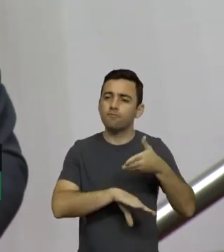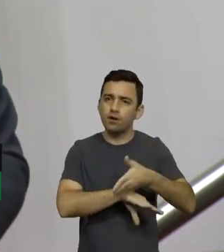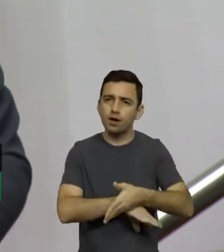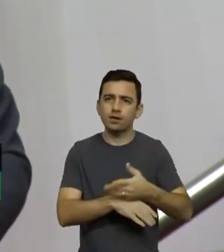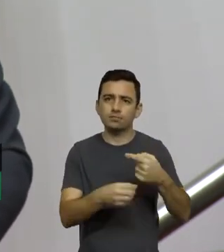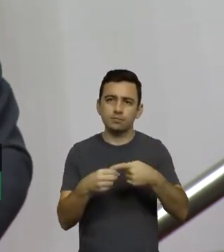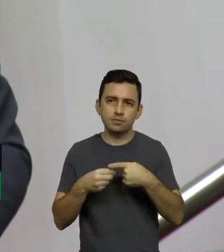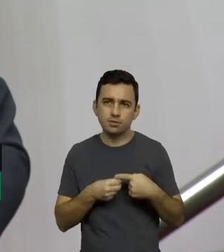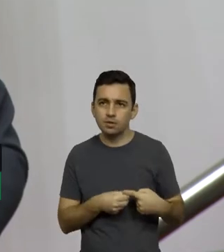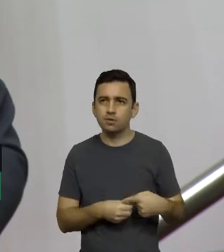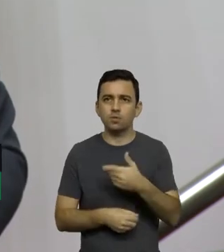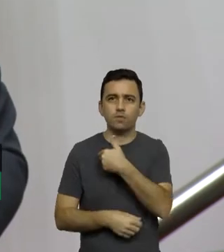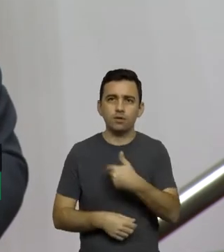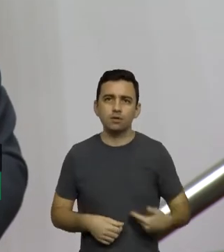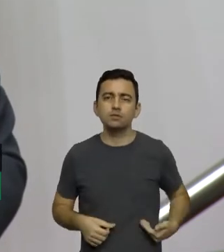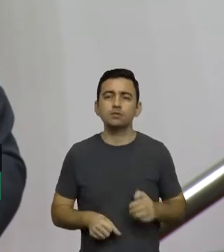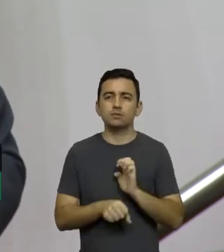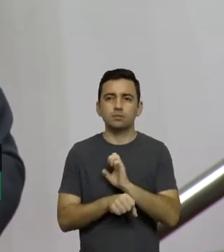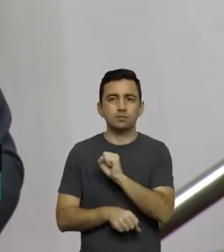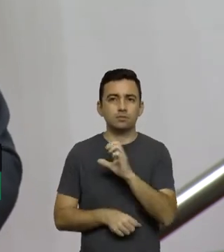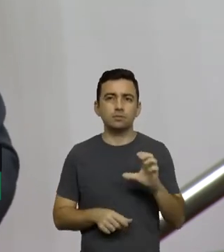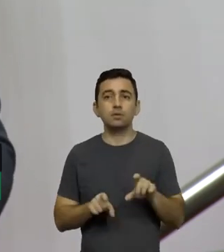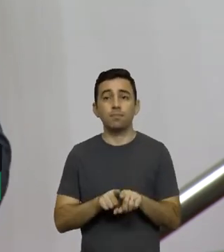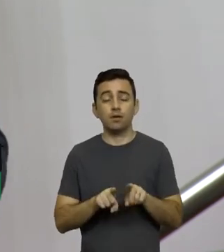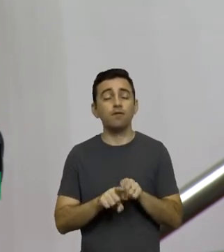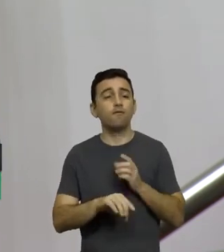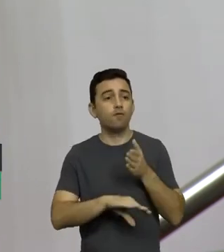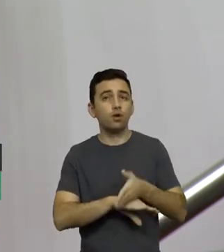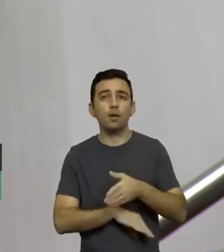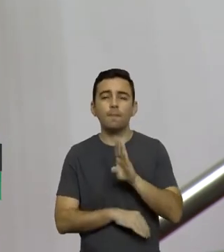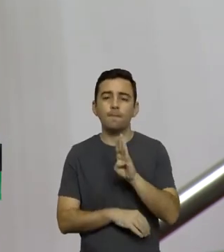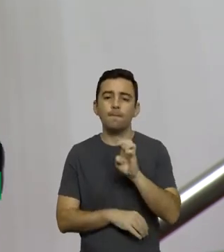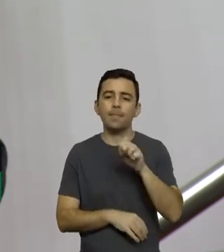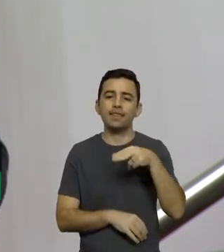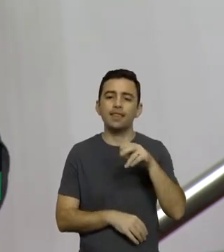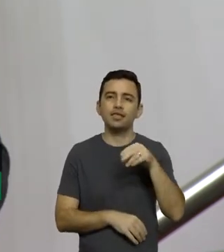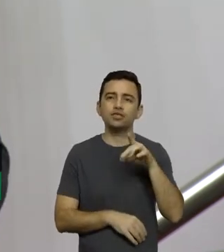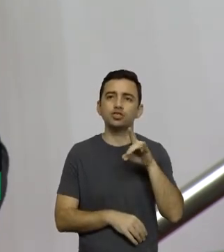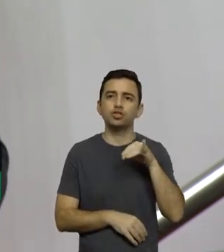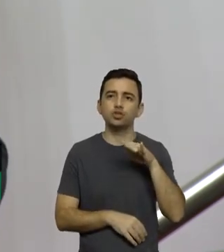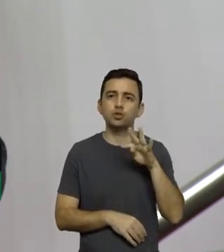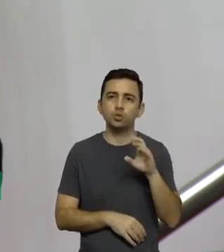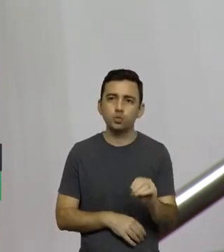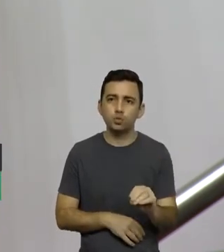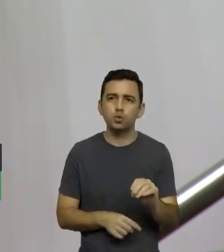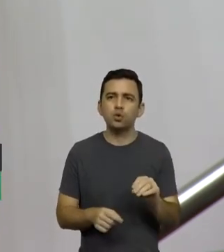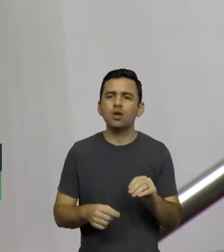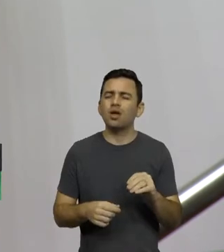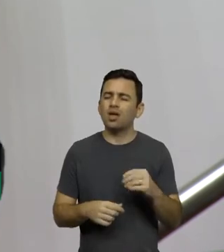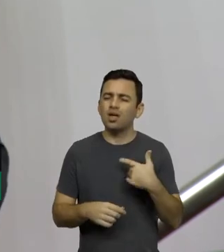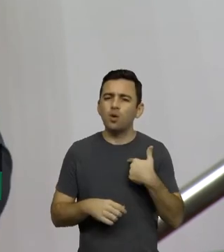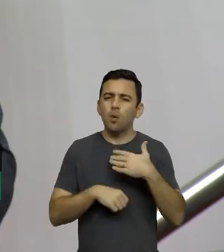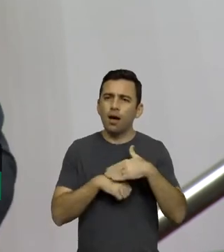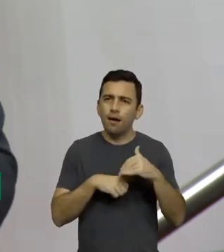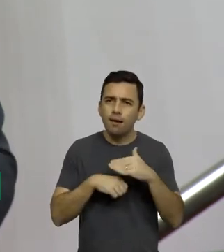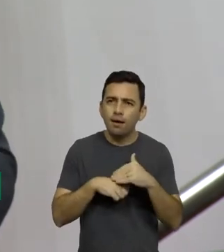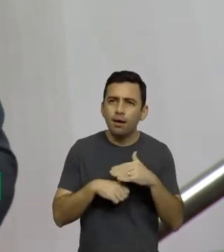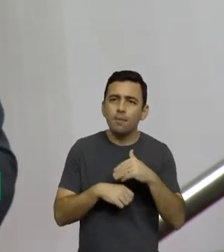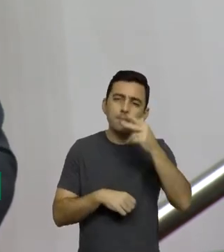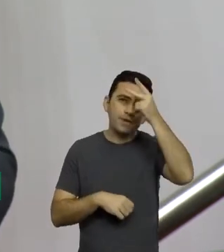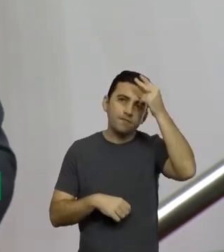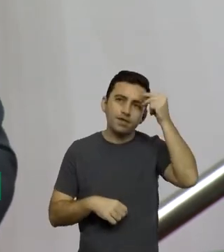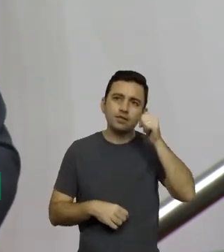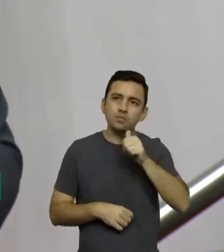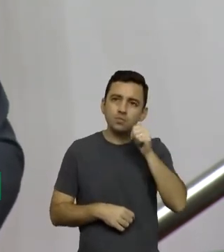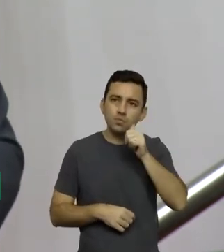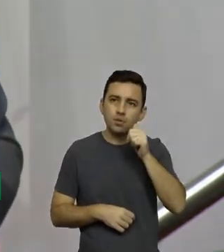governo do Estado de Santa Catarina. Estive também em Benedito Novo, tem as fotos aí também, onde fui recebido com carinho pela prefeita, a senhora